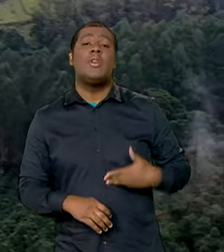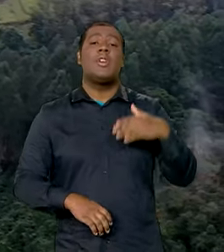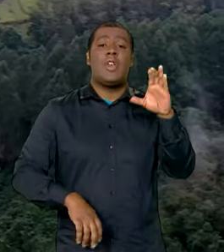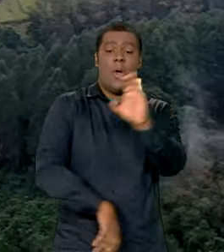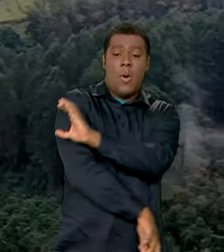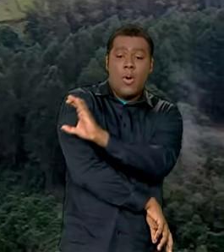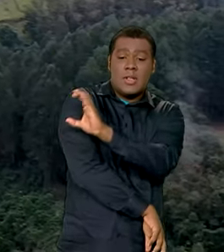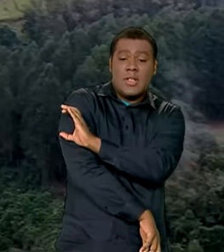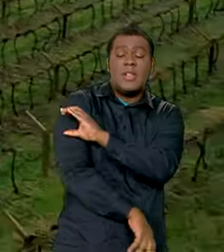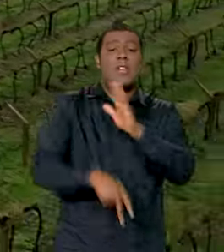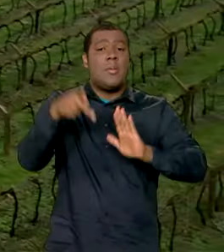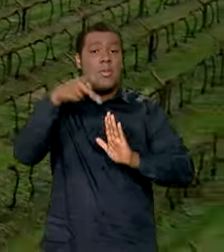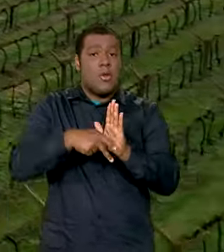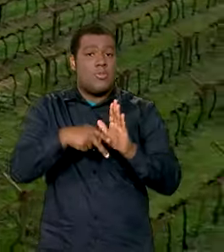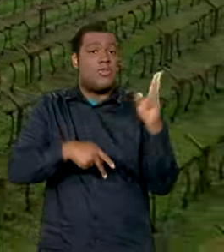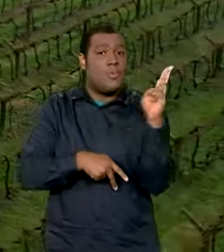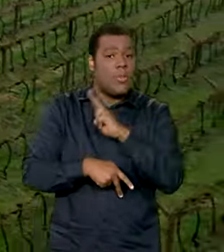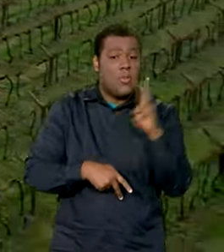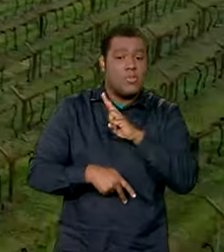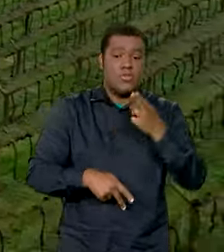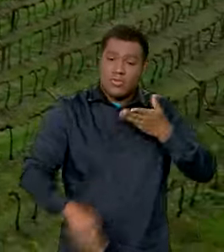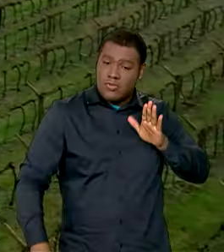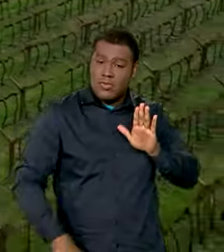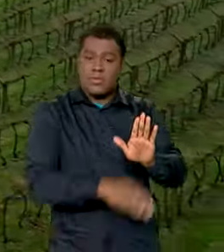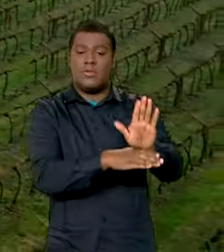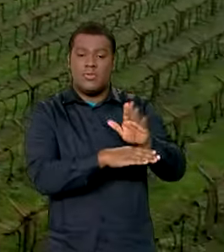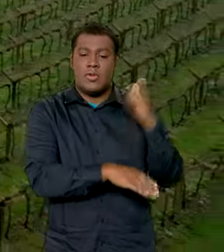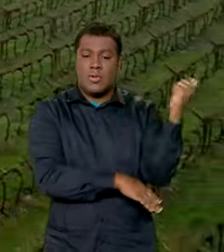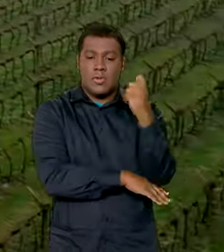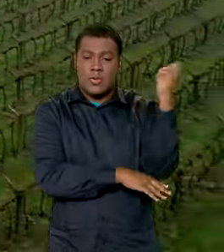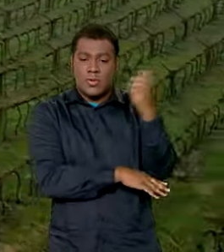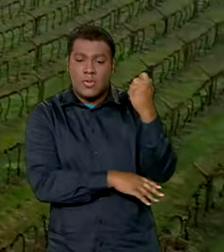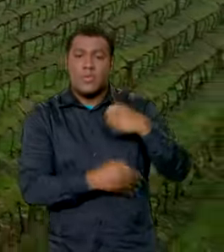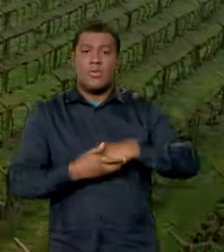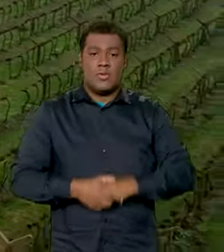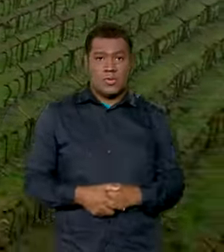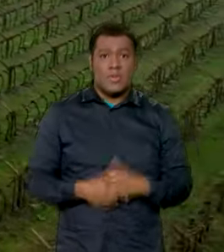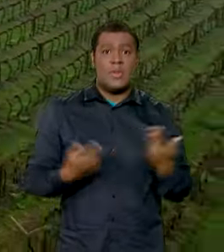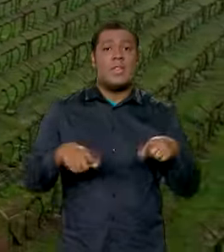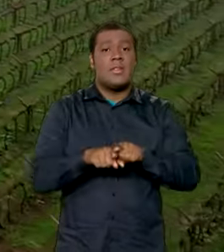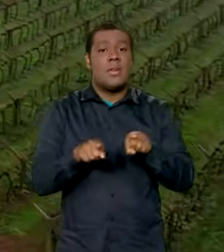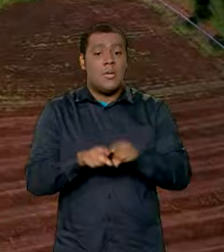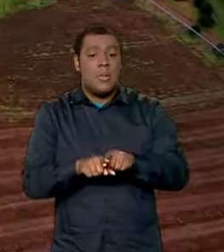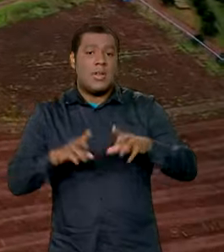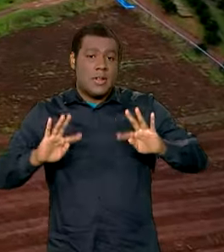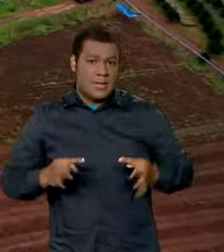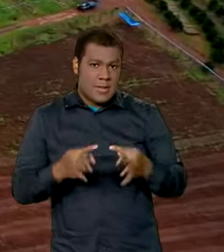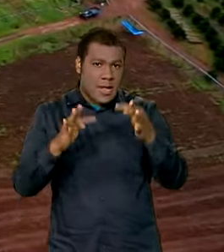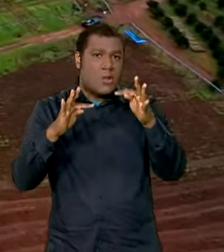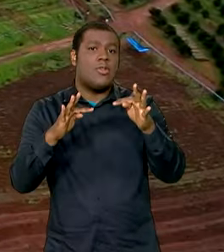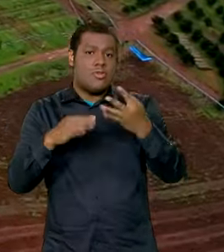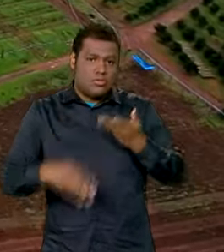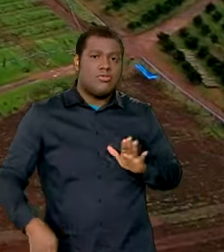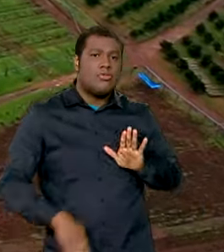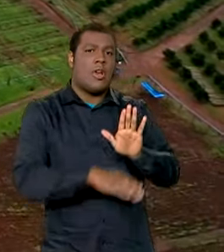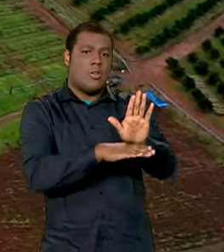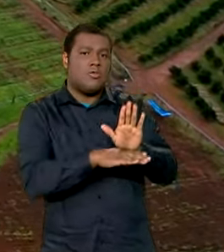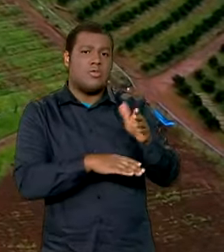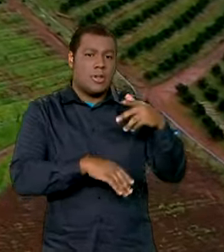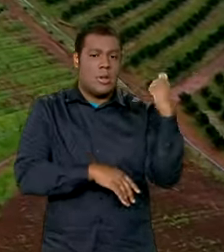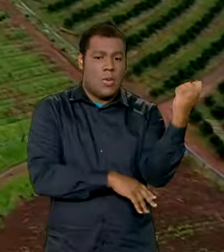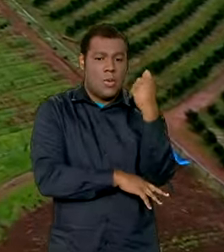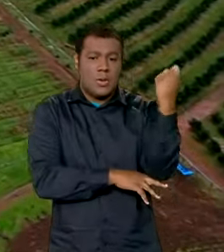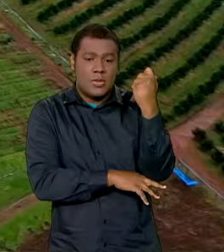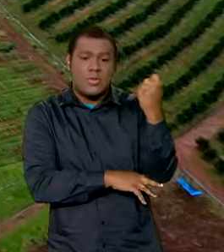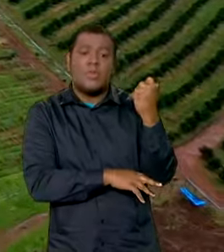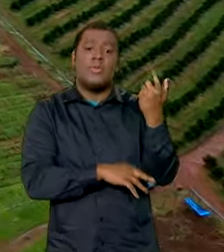ação emergencial. De imediato, iniciativas de pesquisa e transferência de tecnologia estão em andamento para a recuperação